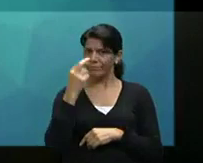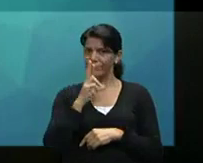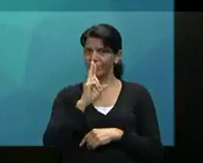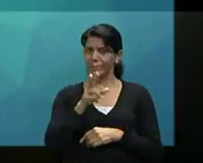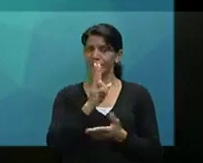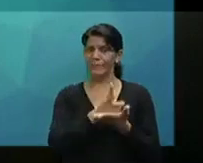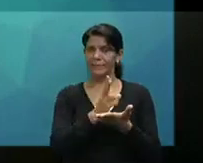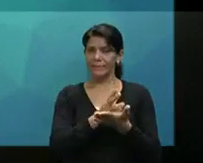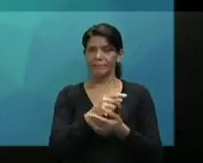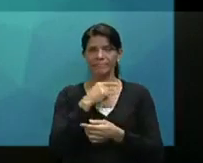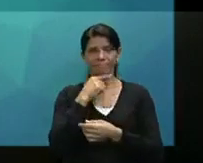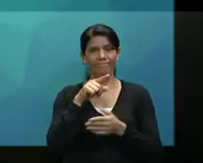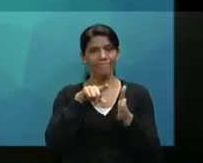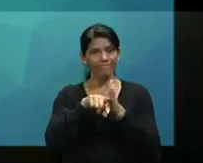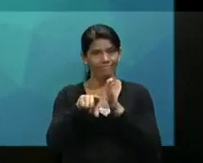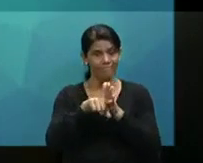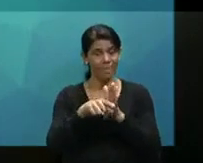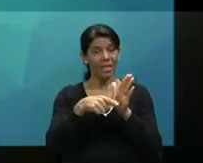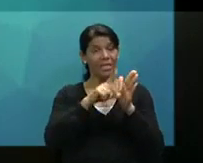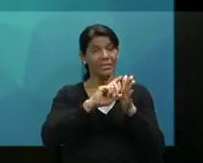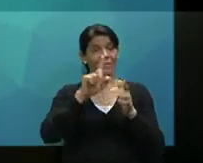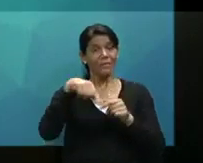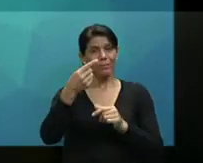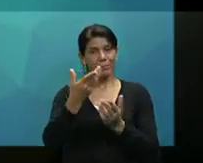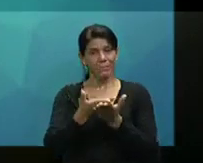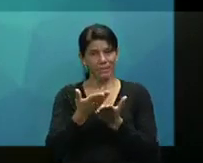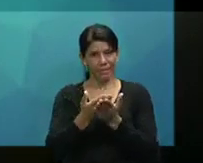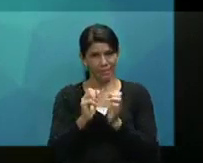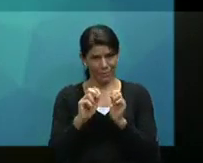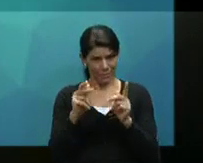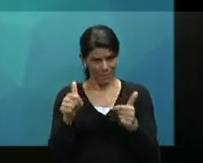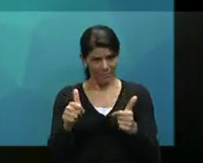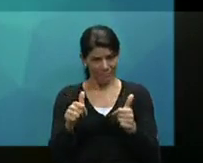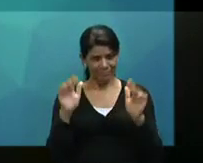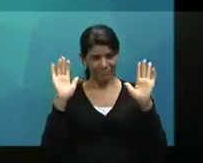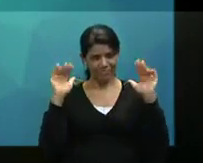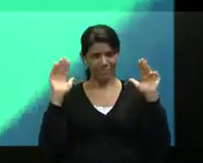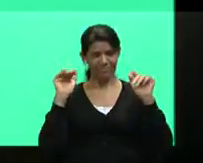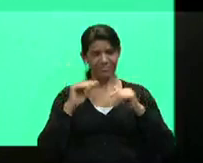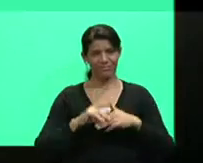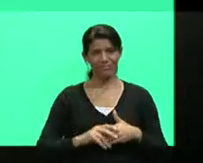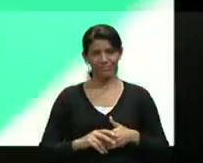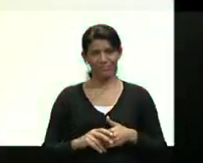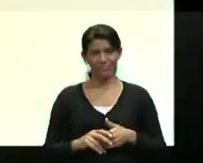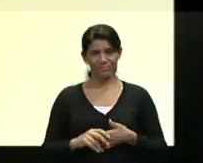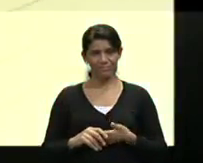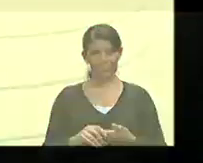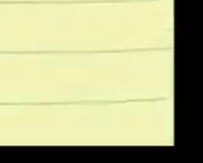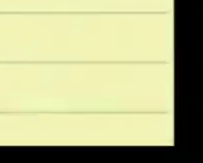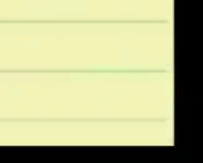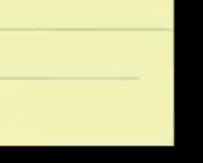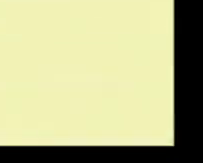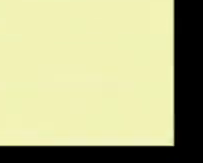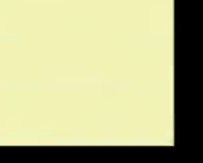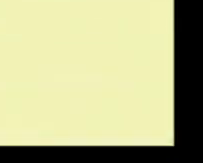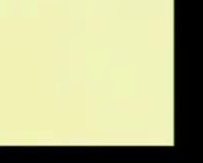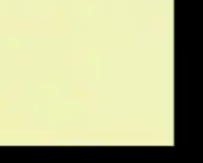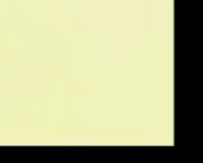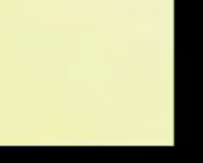responder sempre aos questionários das pré- e pós-aulas, ok? Até mais!